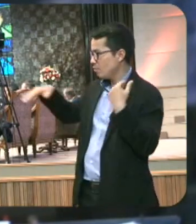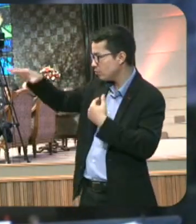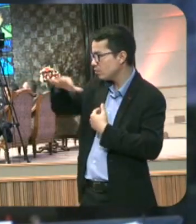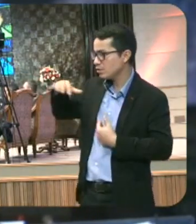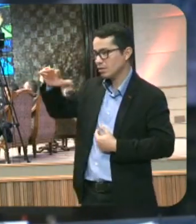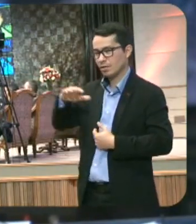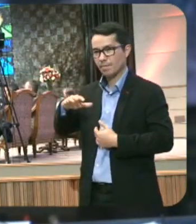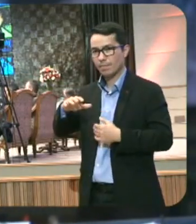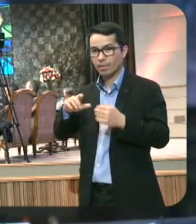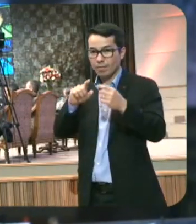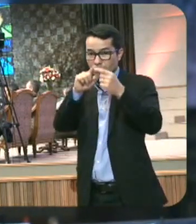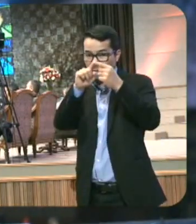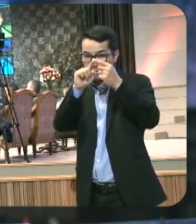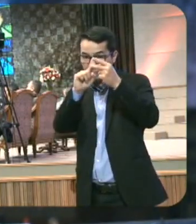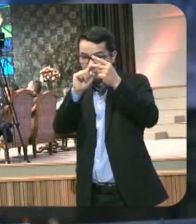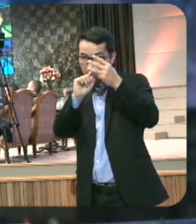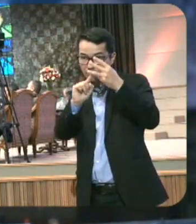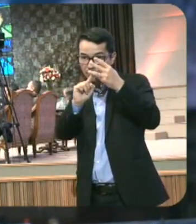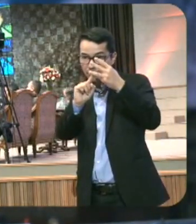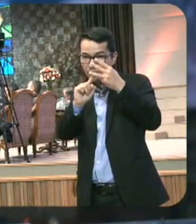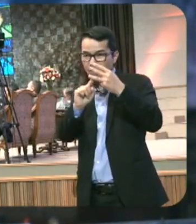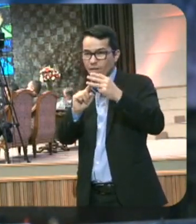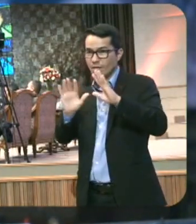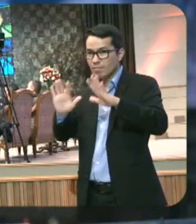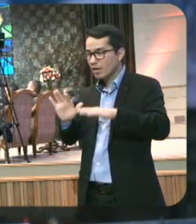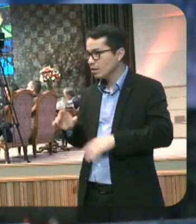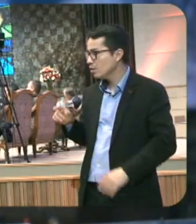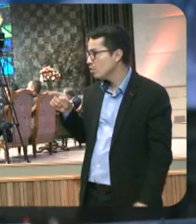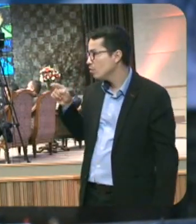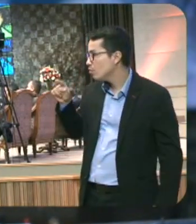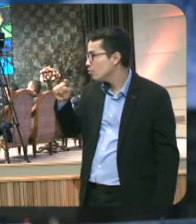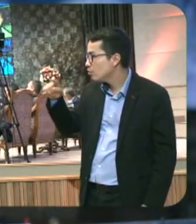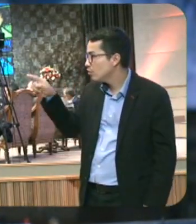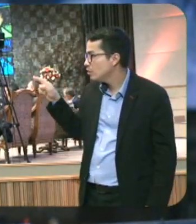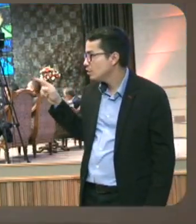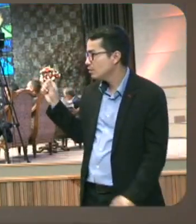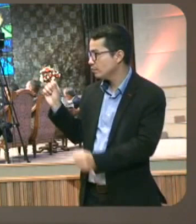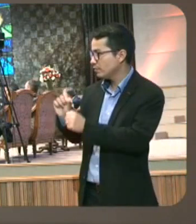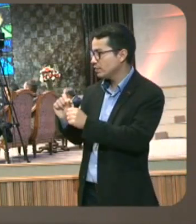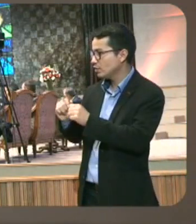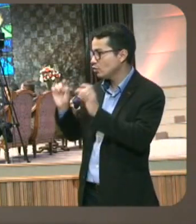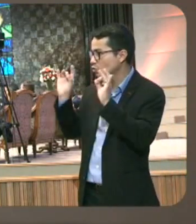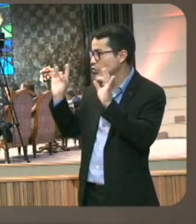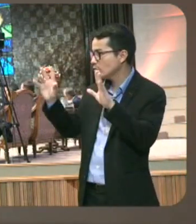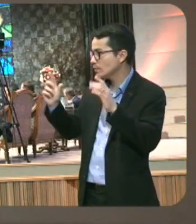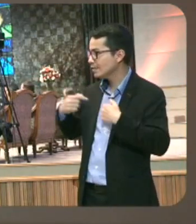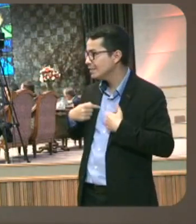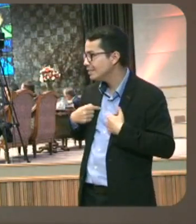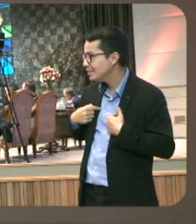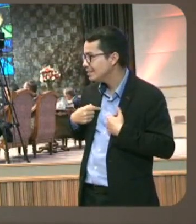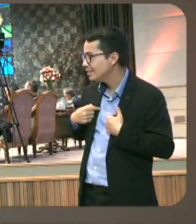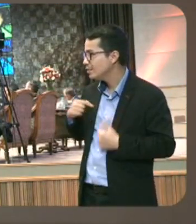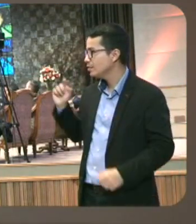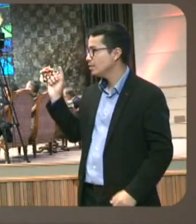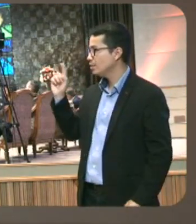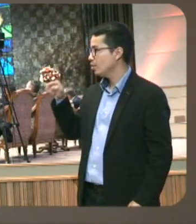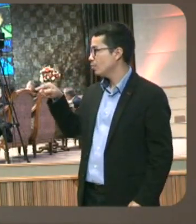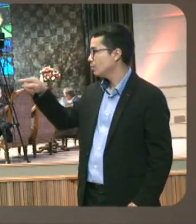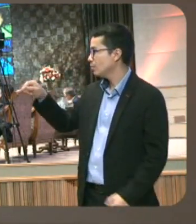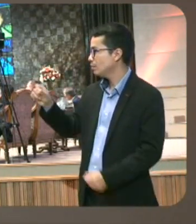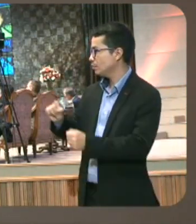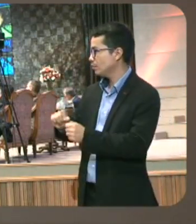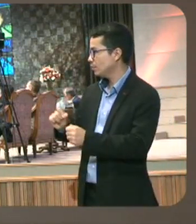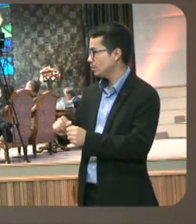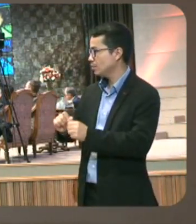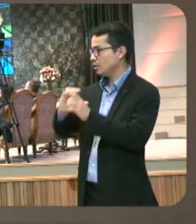Mas acrescentou: vocês não vão fazer isso só para nós, vocês vão fazer isso para o culto, para